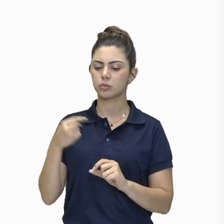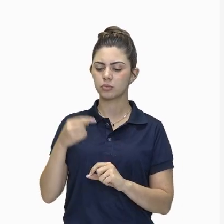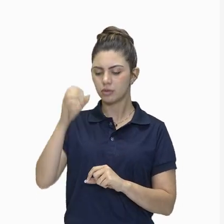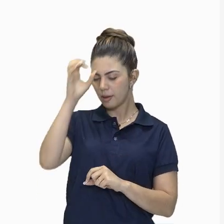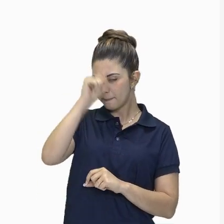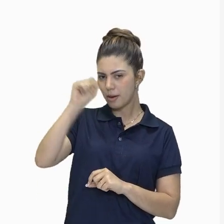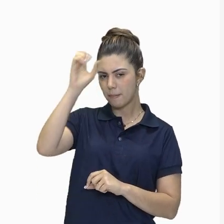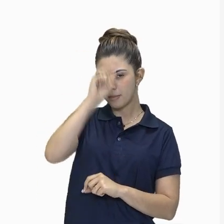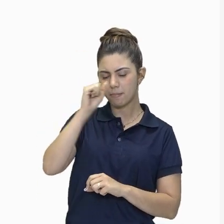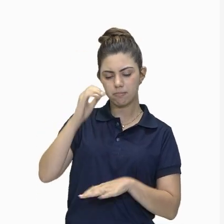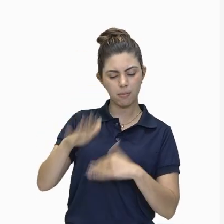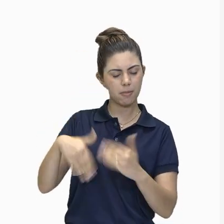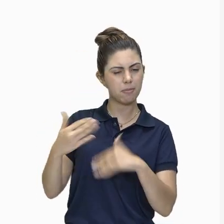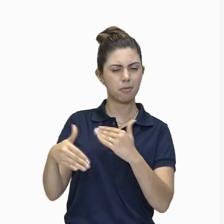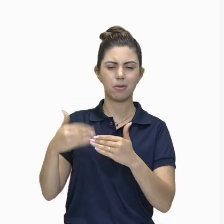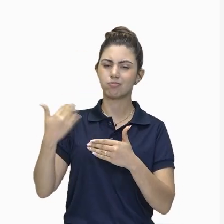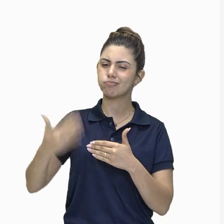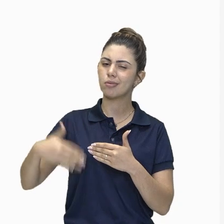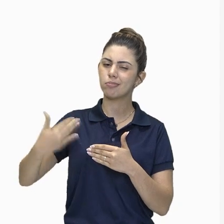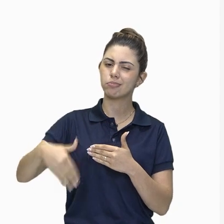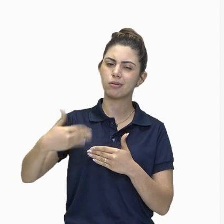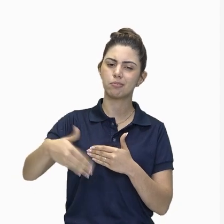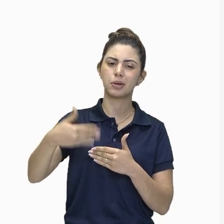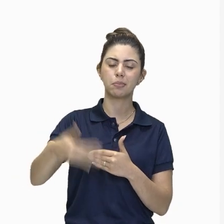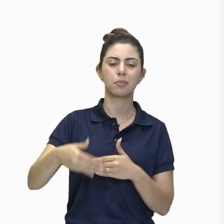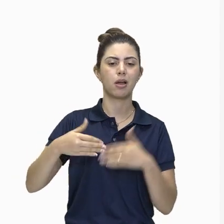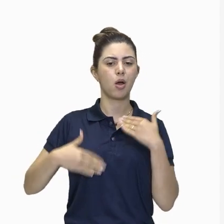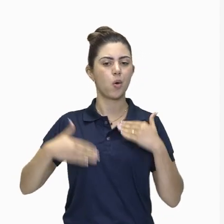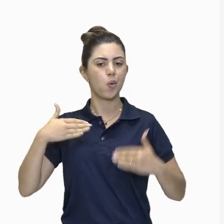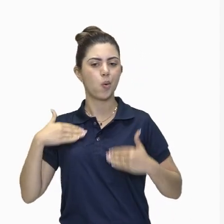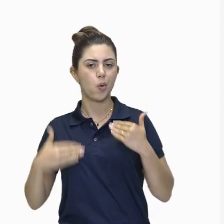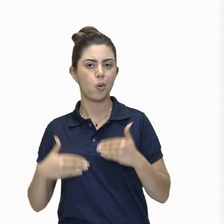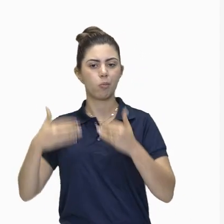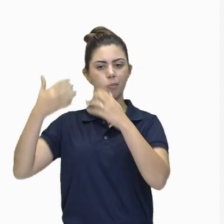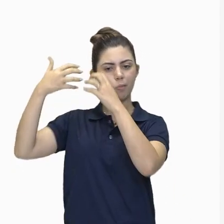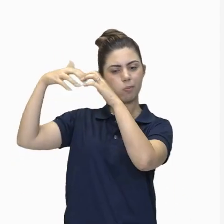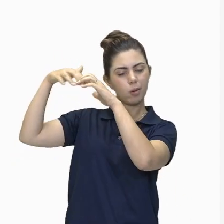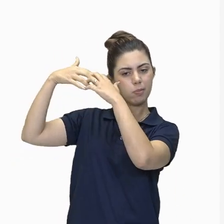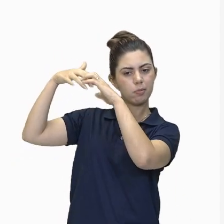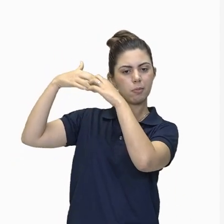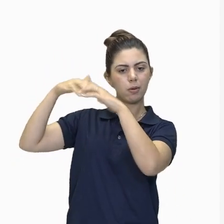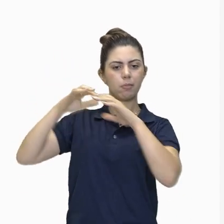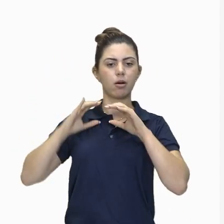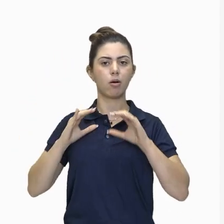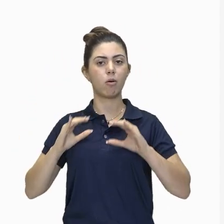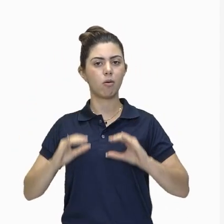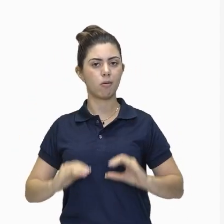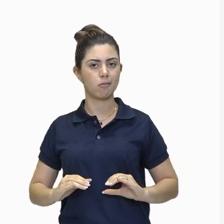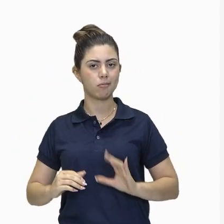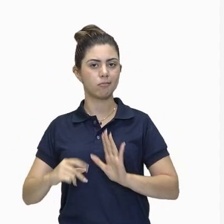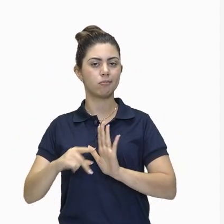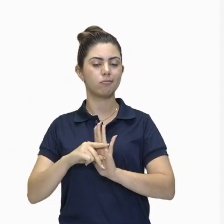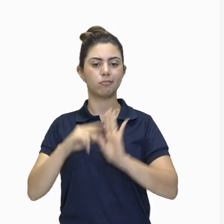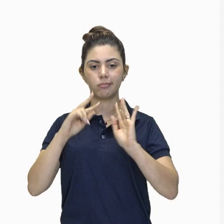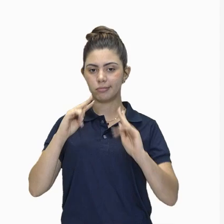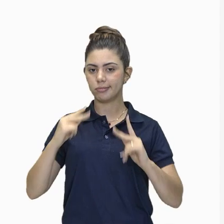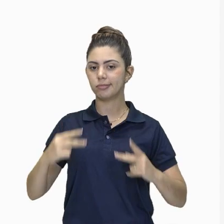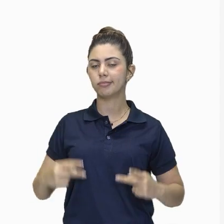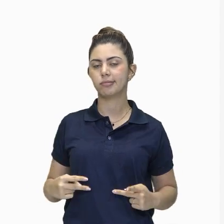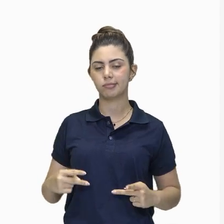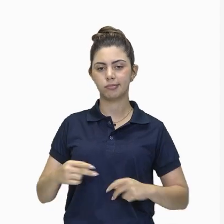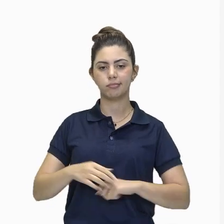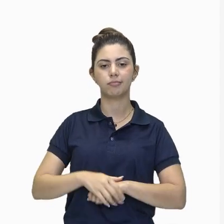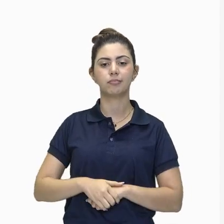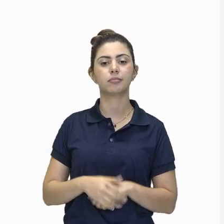de desenvolvimento das faculdades físicas, intelectuais e morais do ser